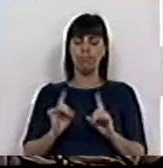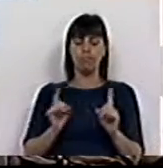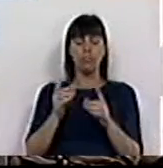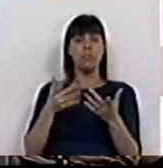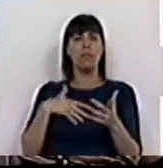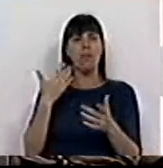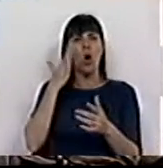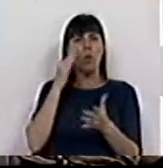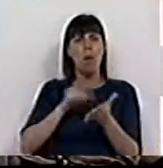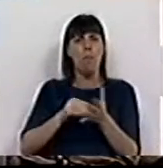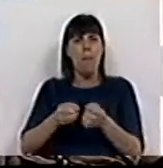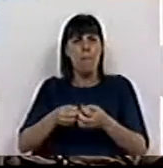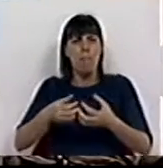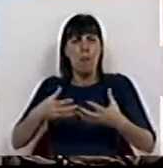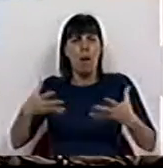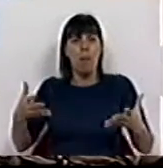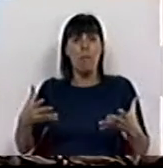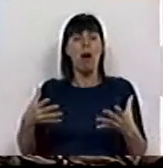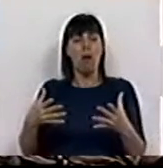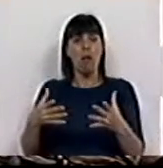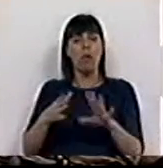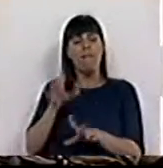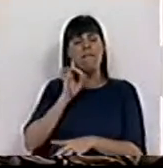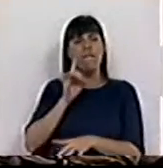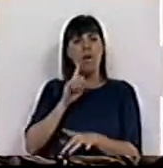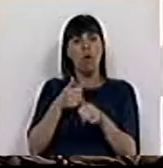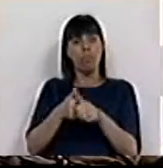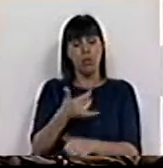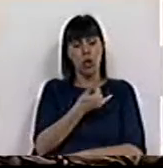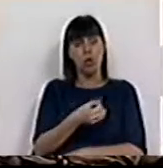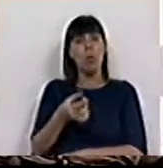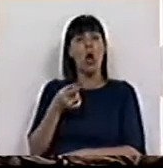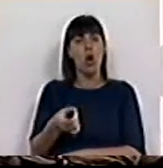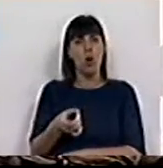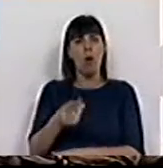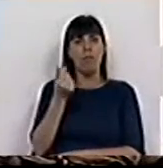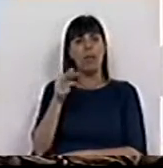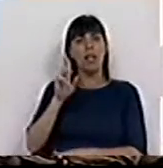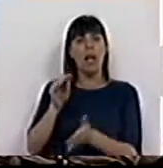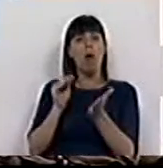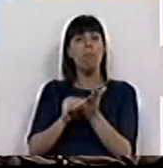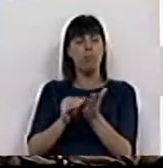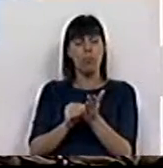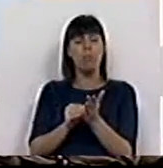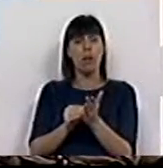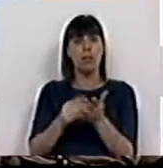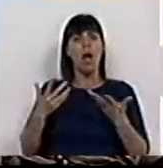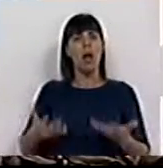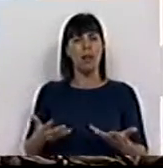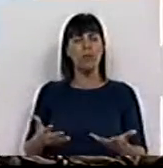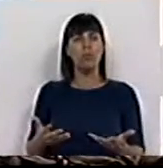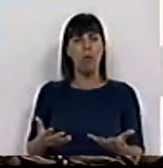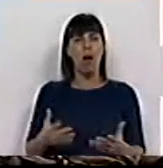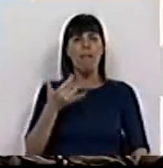com o aumento do número de pobres. Ancorado nos valores de 2009, a taxa de pobreza encontra-se